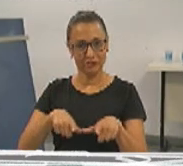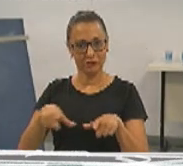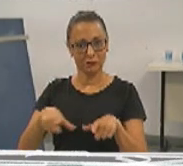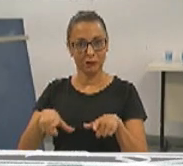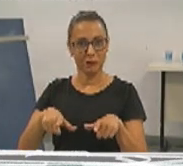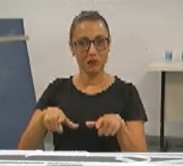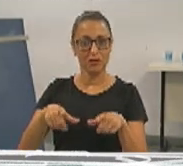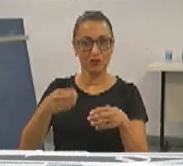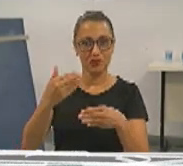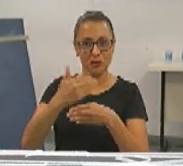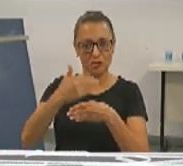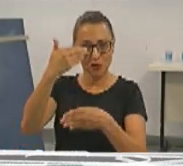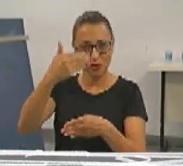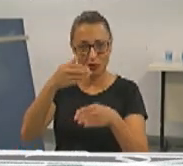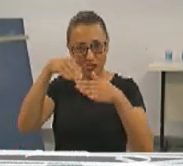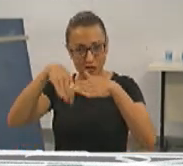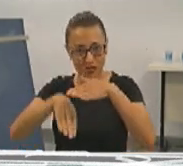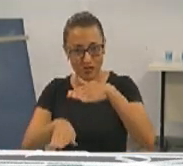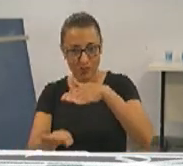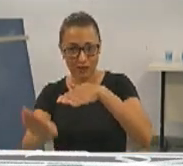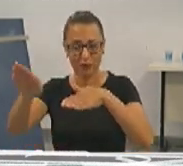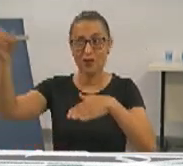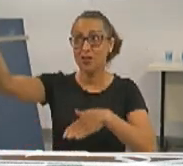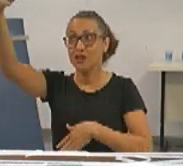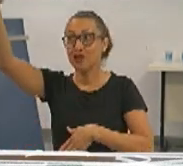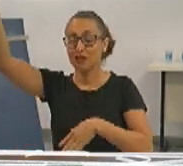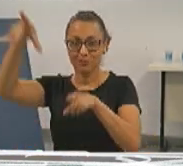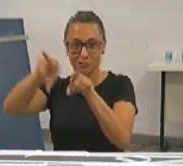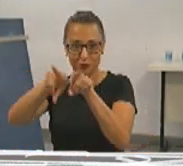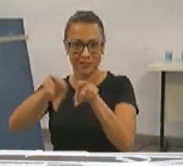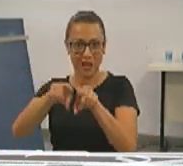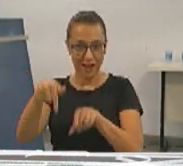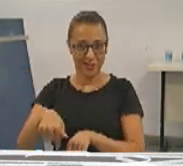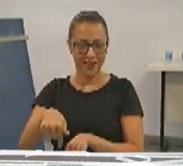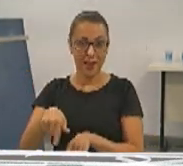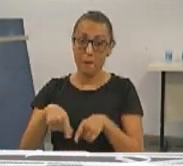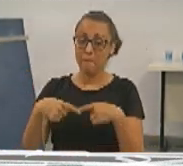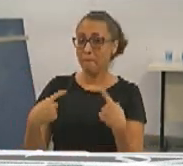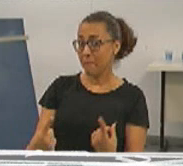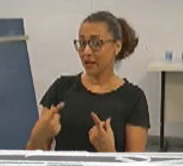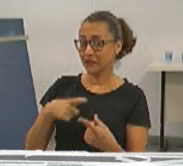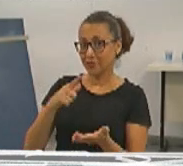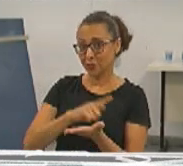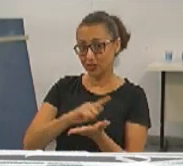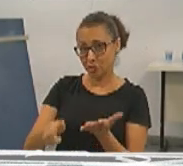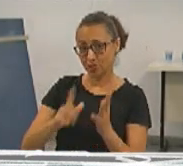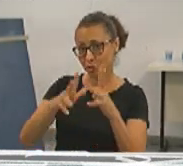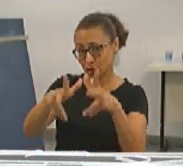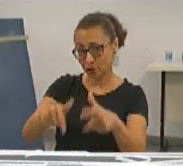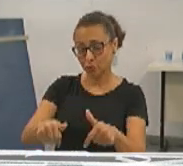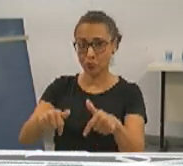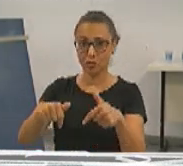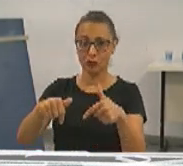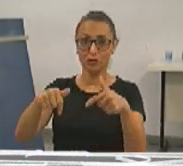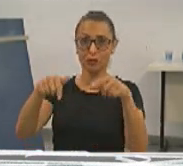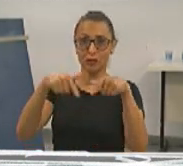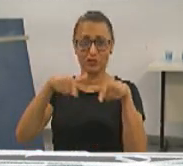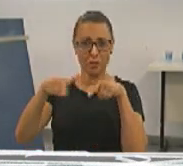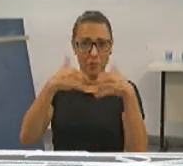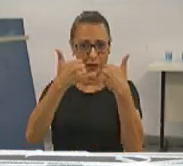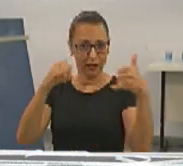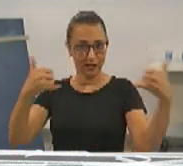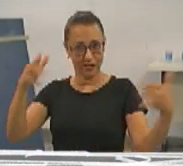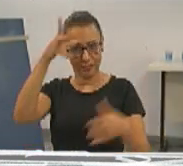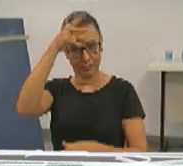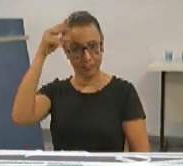infraestrutura, na parte de iluminação pública, mas era a parte de gestão de todo o serviço elétrico da prefeitura.